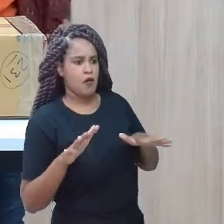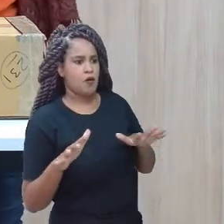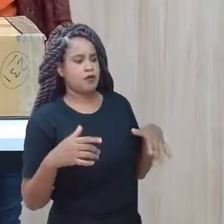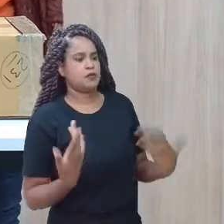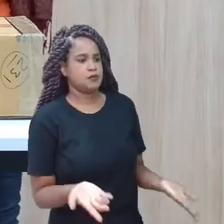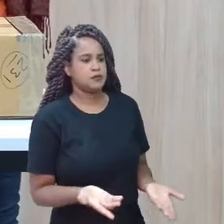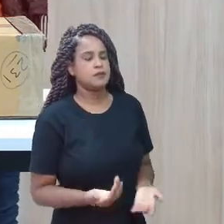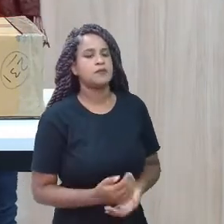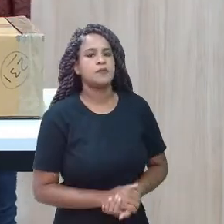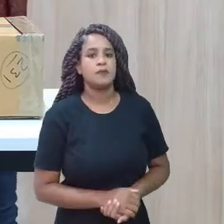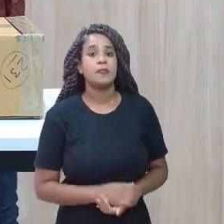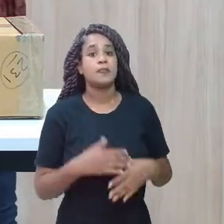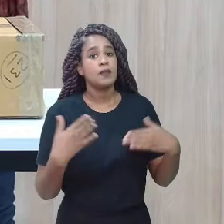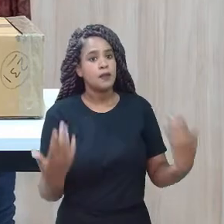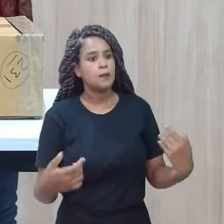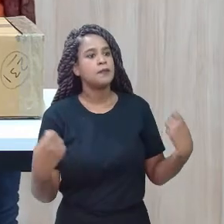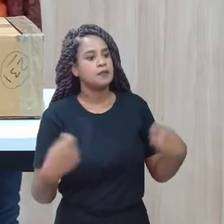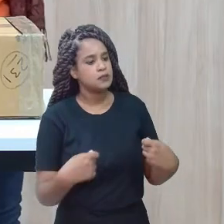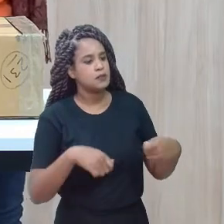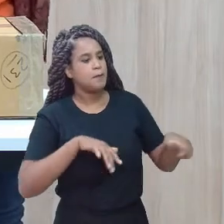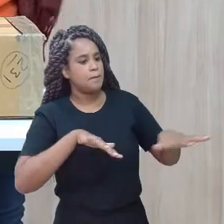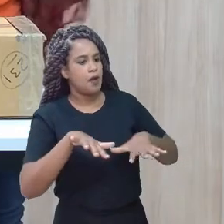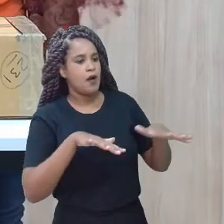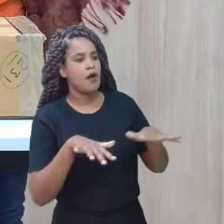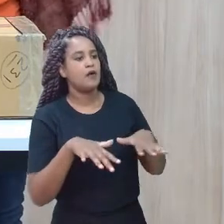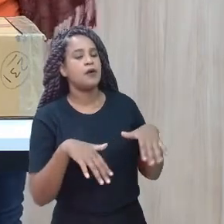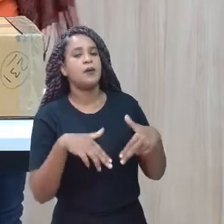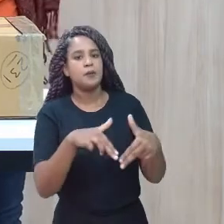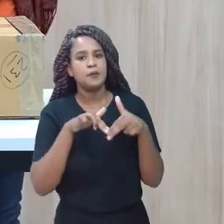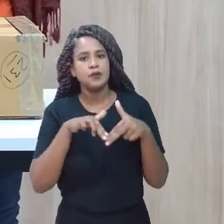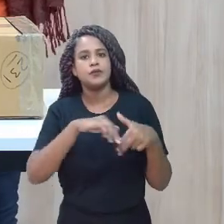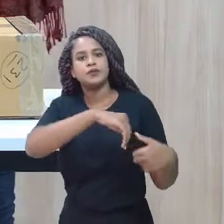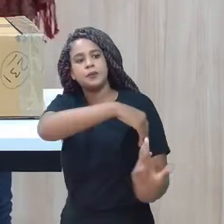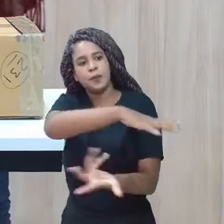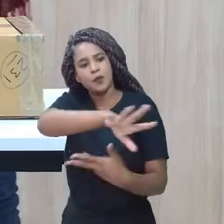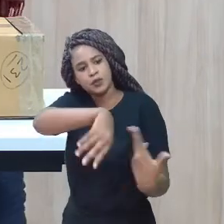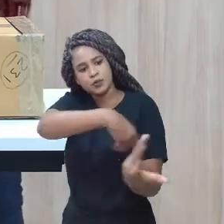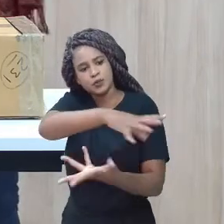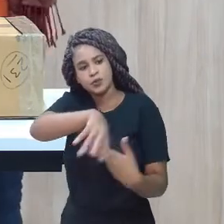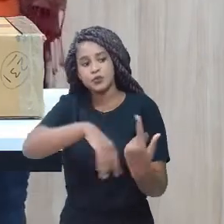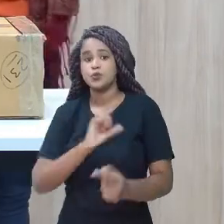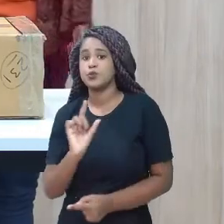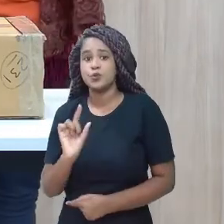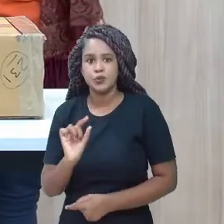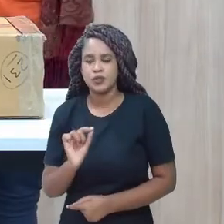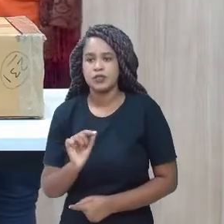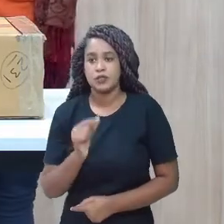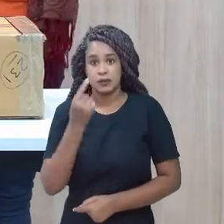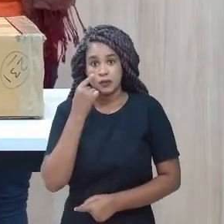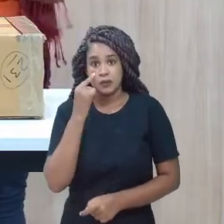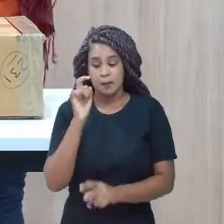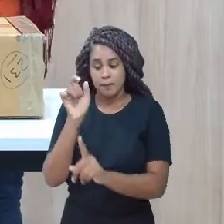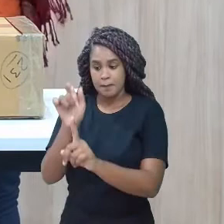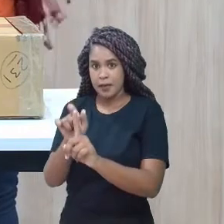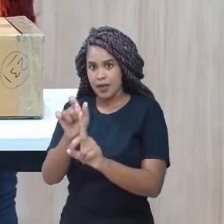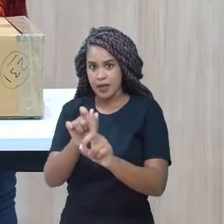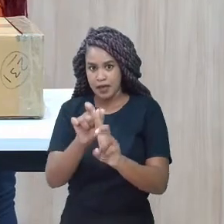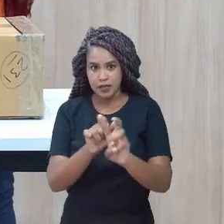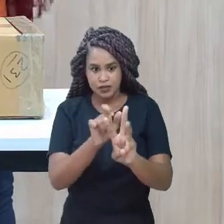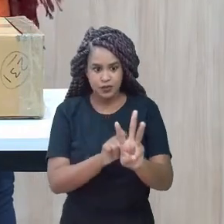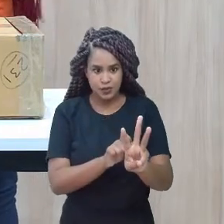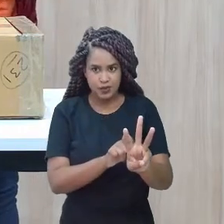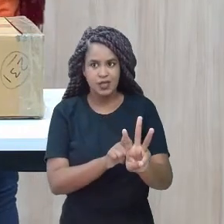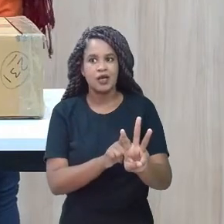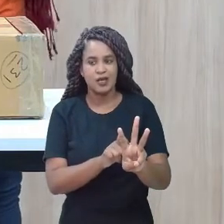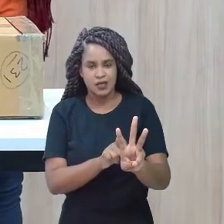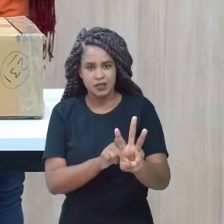barravento e tal. Então tinha que ter isso. E aí eles misturaram o quê? Misturaram os personagens